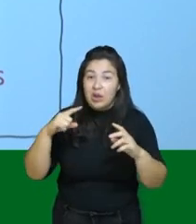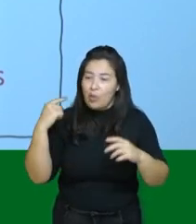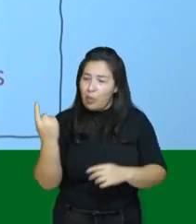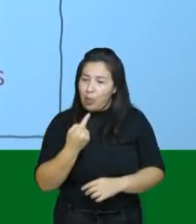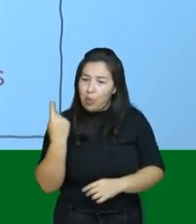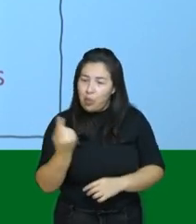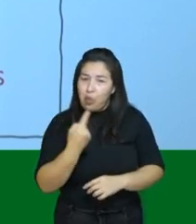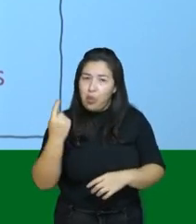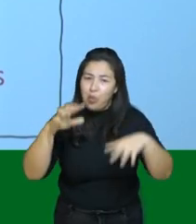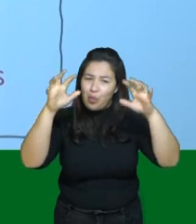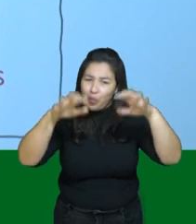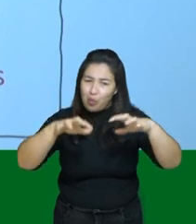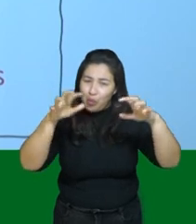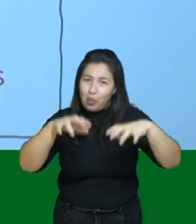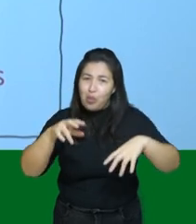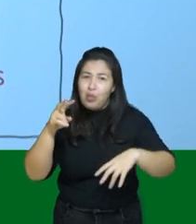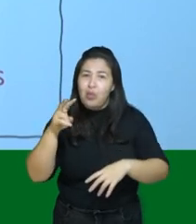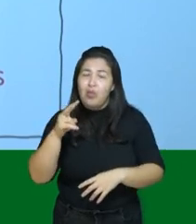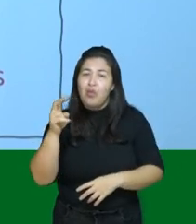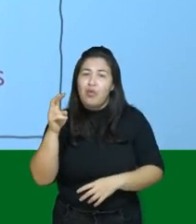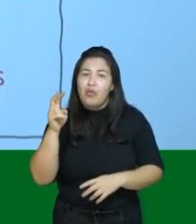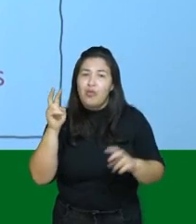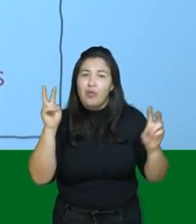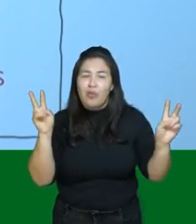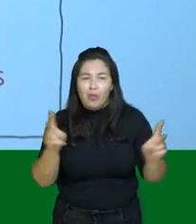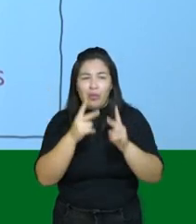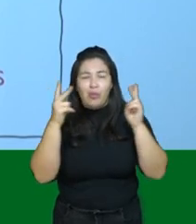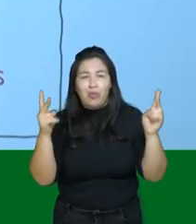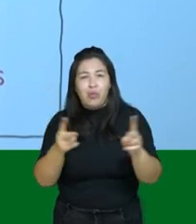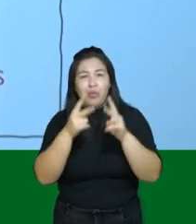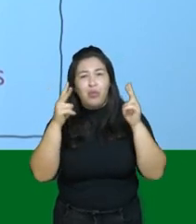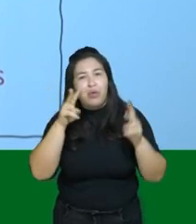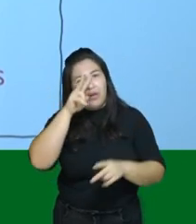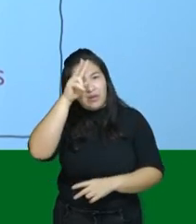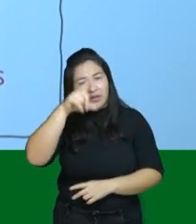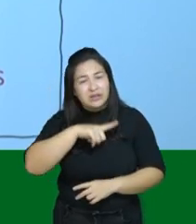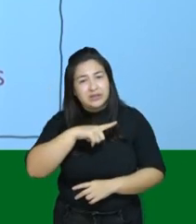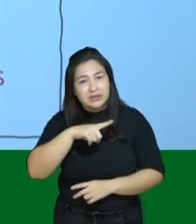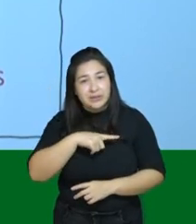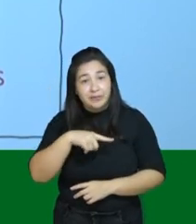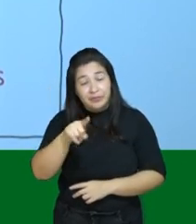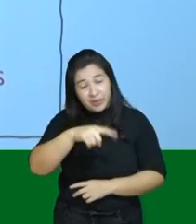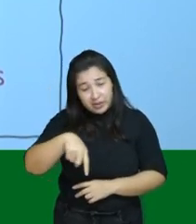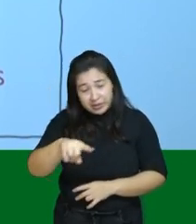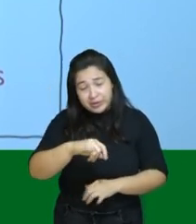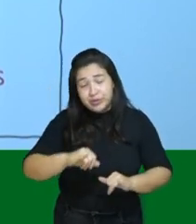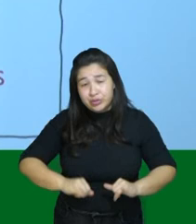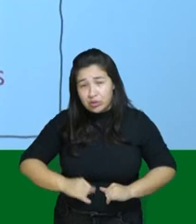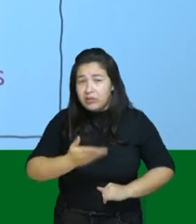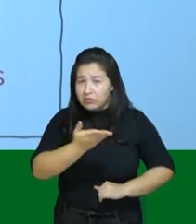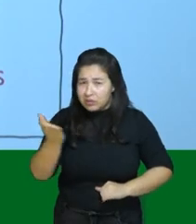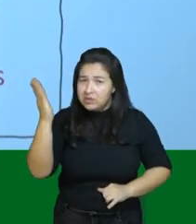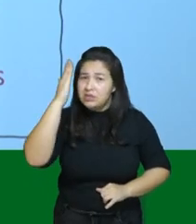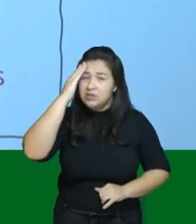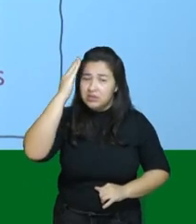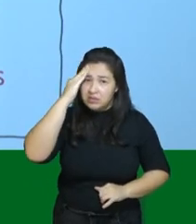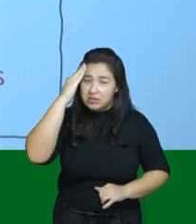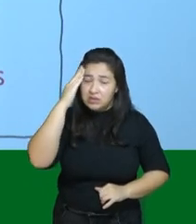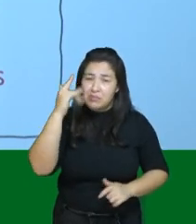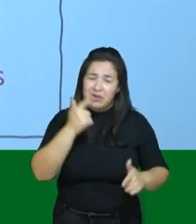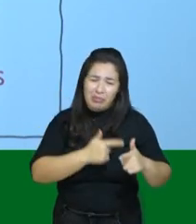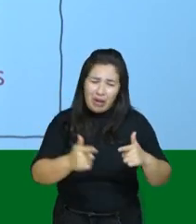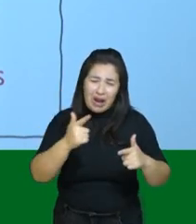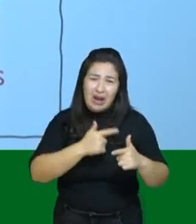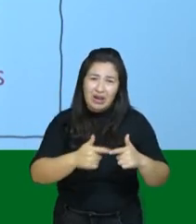ciclones e tempestades, e mais violento. E isso tem um impacto muito grande na nossa vida. Eu não preciso descrever para vocês todos